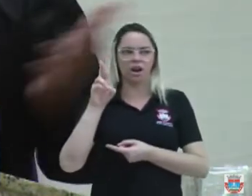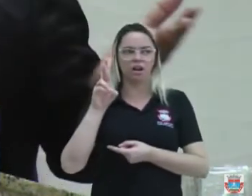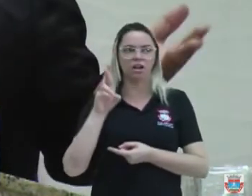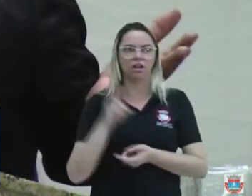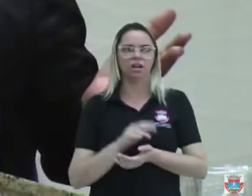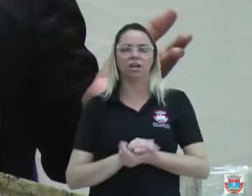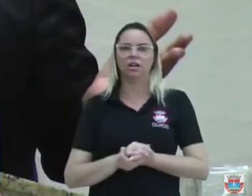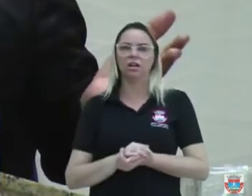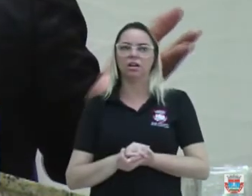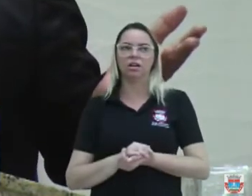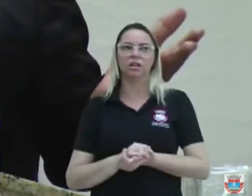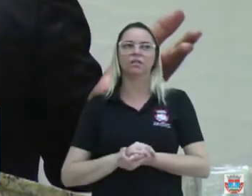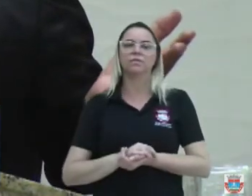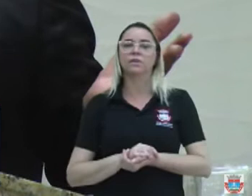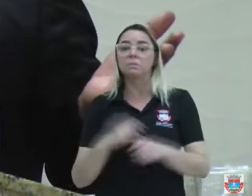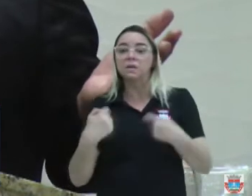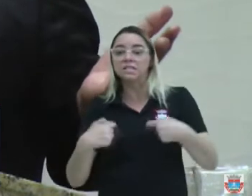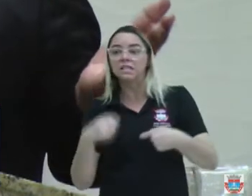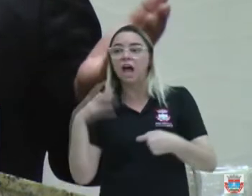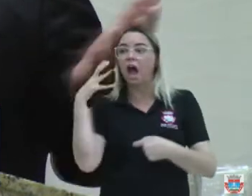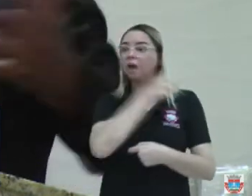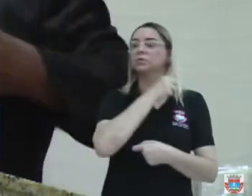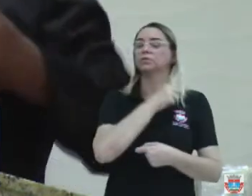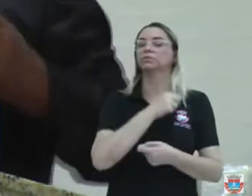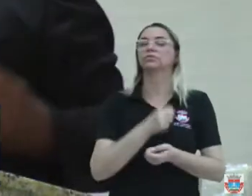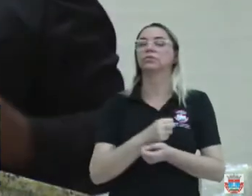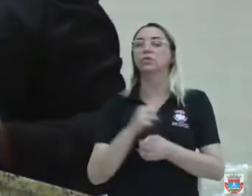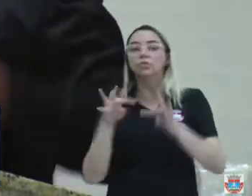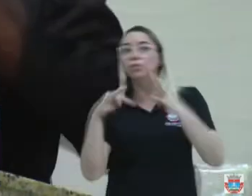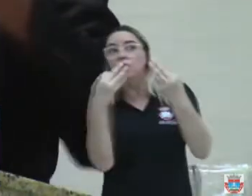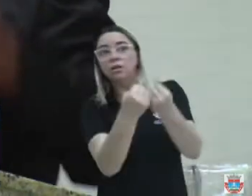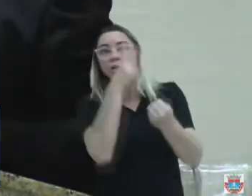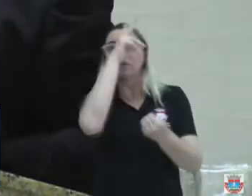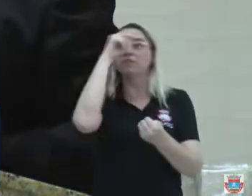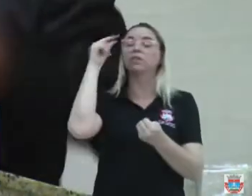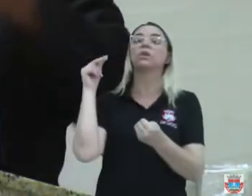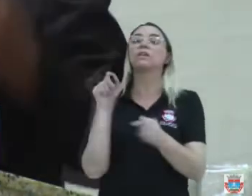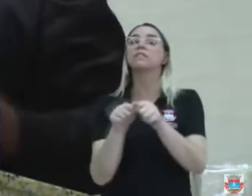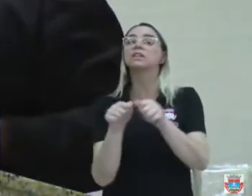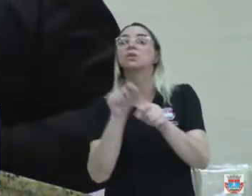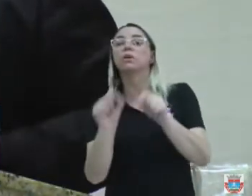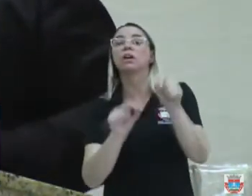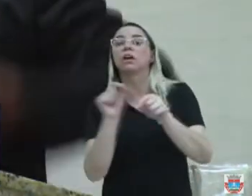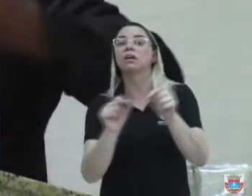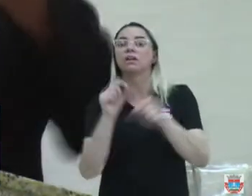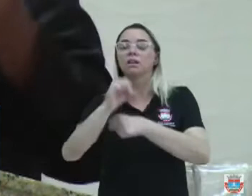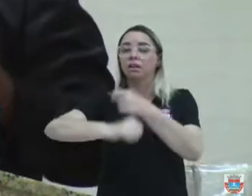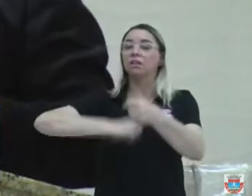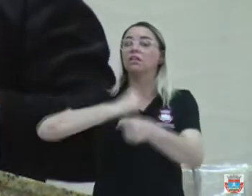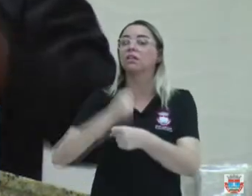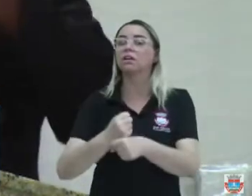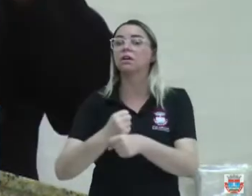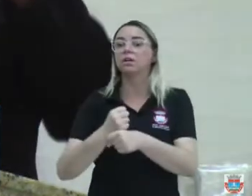dar uma solução. Toda a prefeitura tem que fazer o seguinte, durante o ano, a